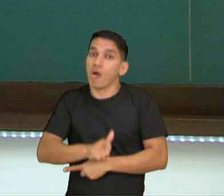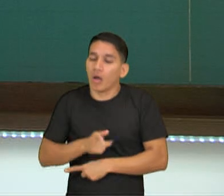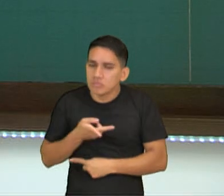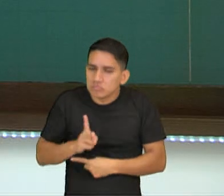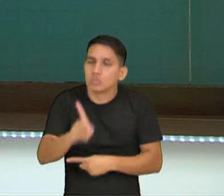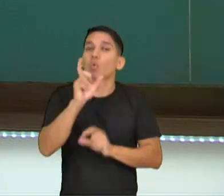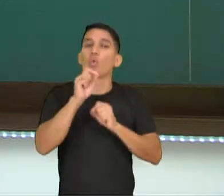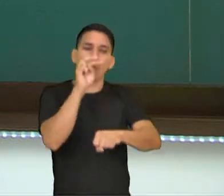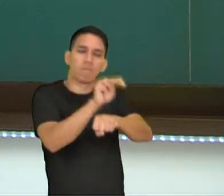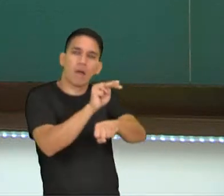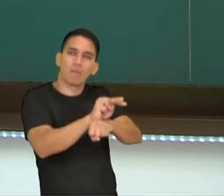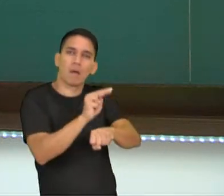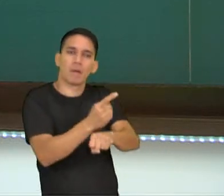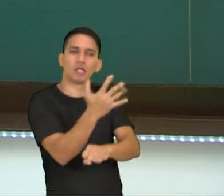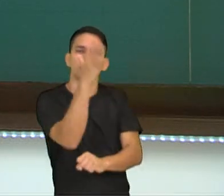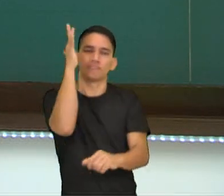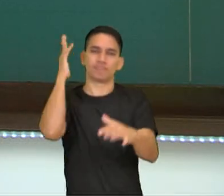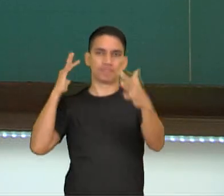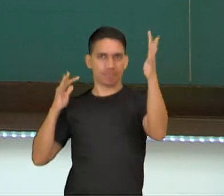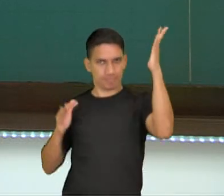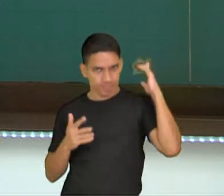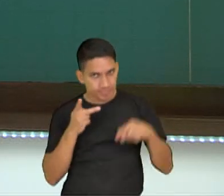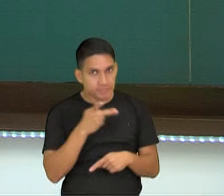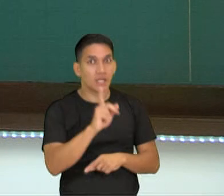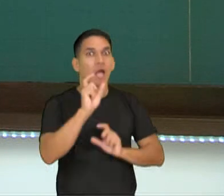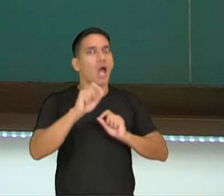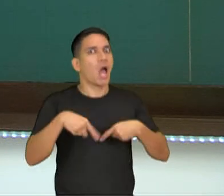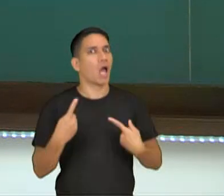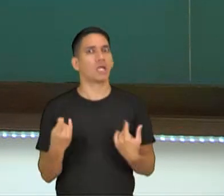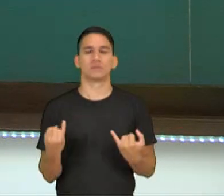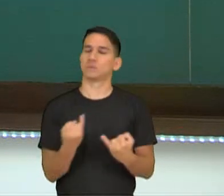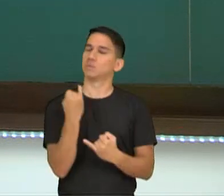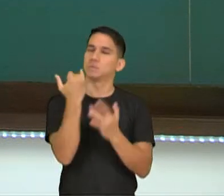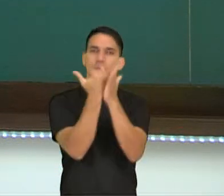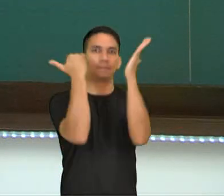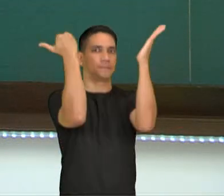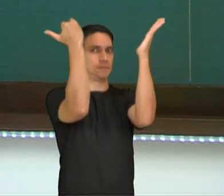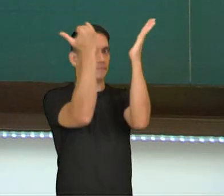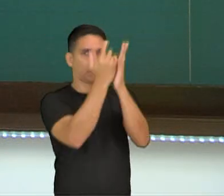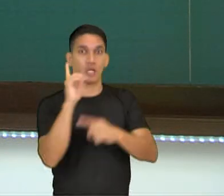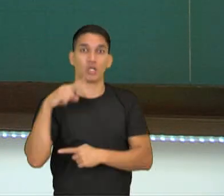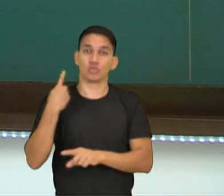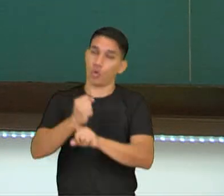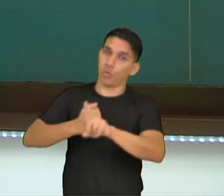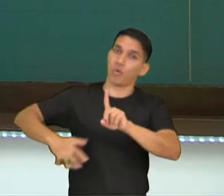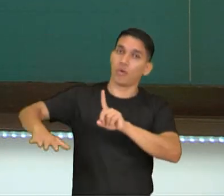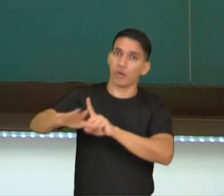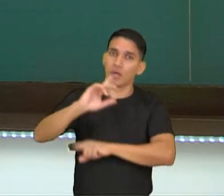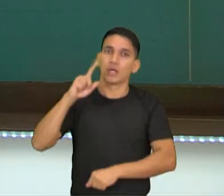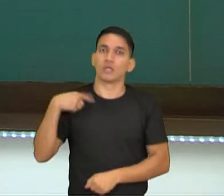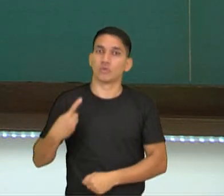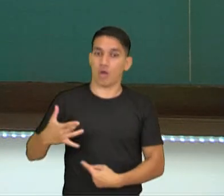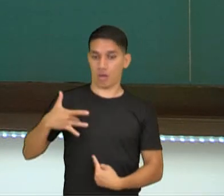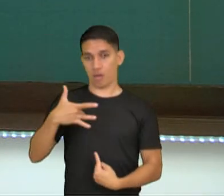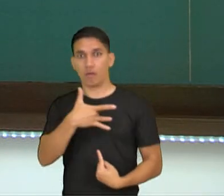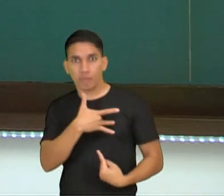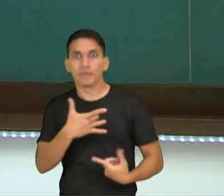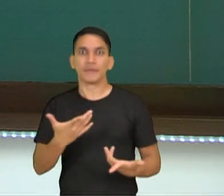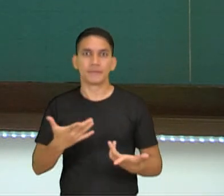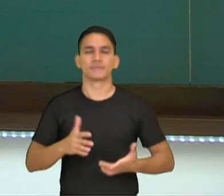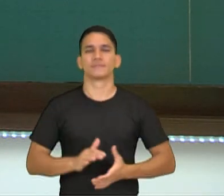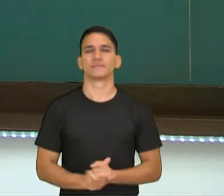aí a preservação do meio ambiente, que é um fator de extrema importância para a nossa sociedade e para a nossa saúde,